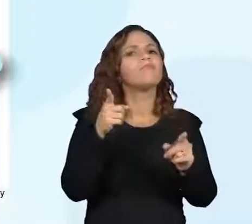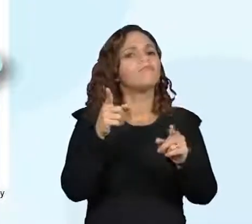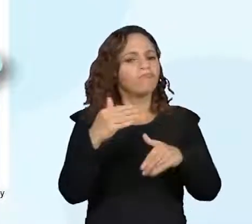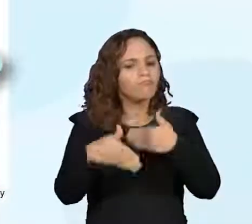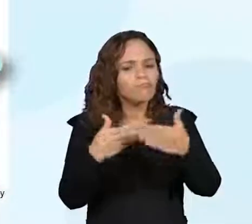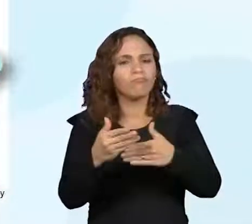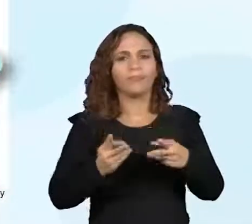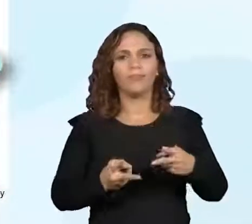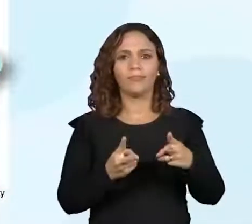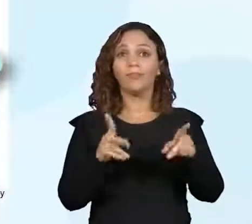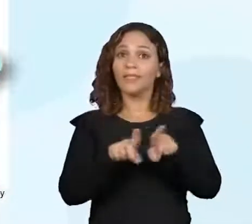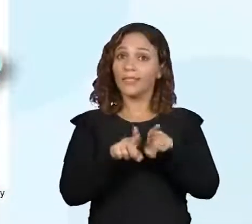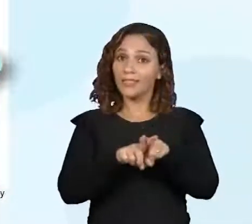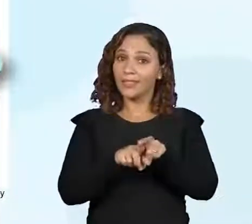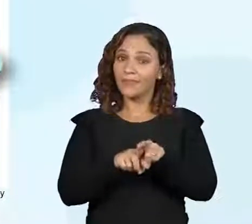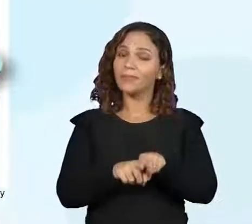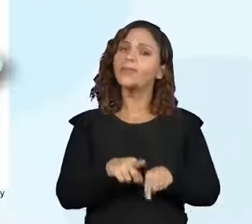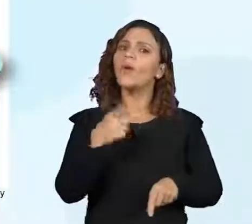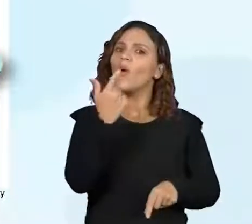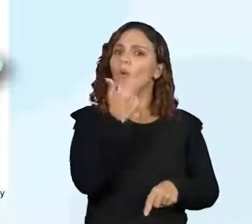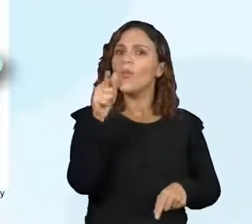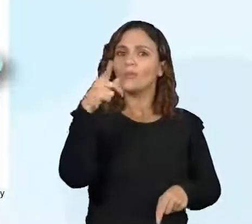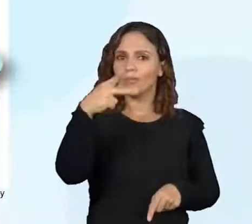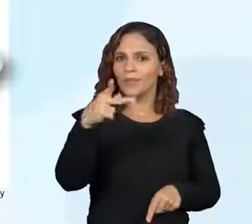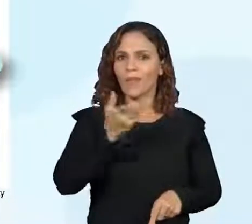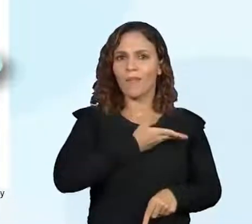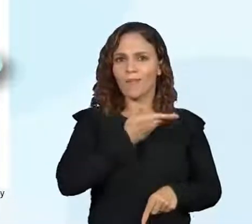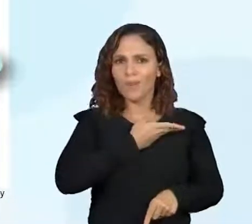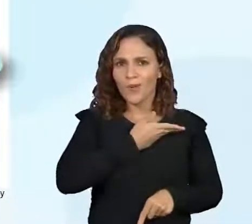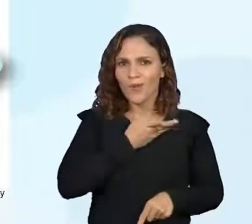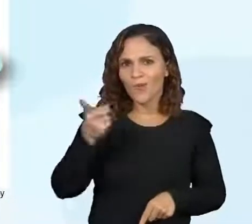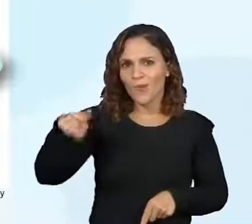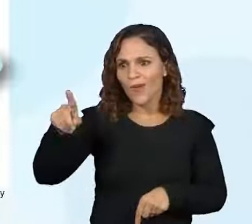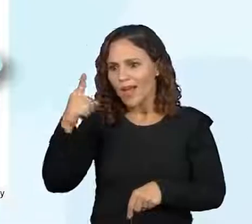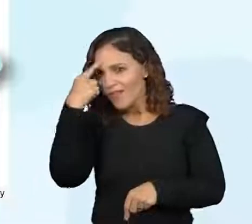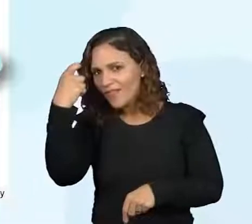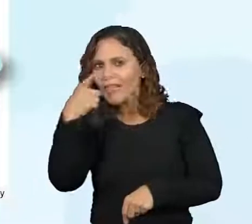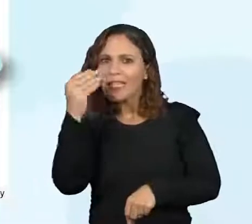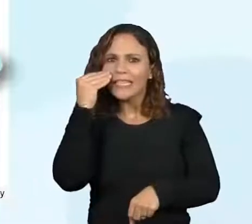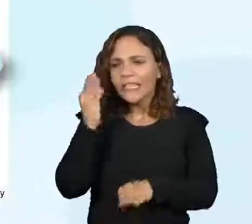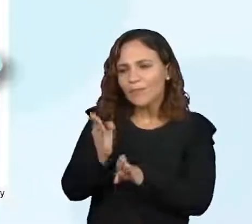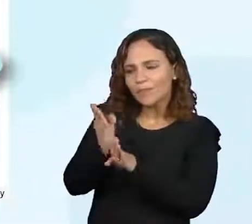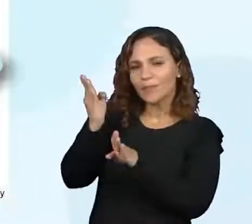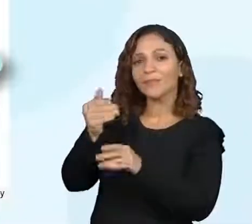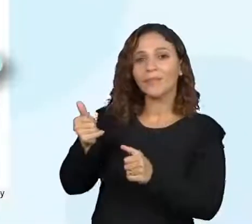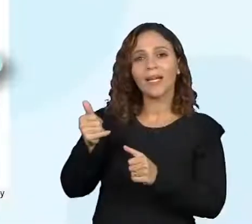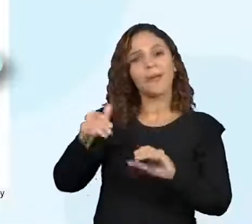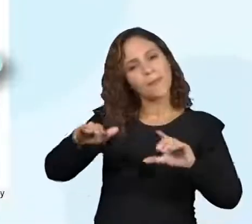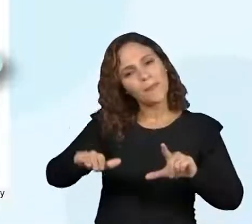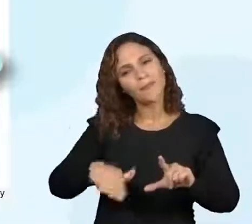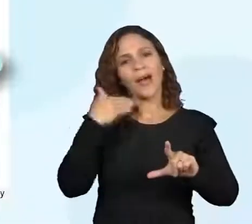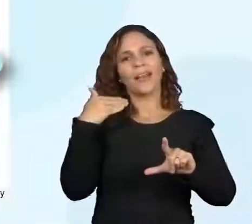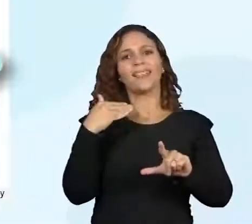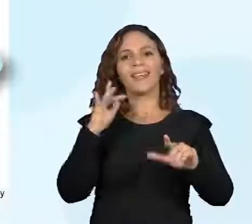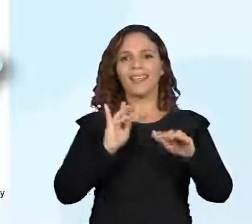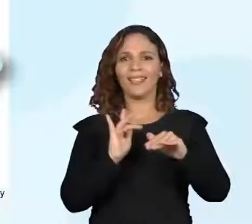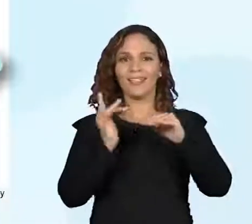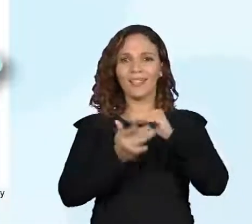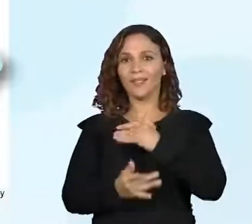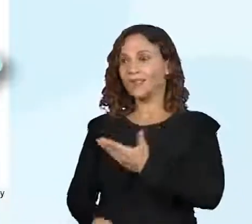também descubra o segredo de sequências que os seus colegas criarem aí. Compartilhe tudo comigo nas redes